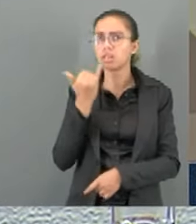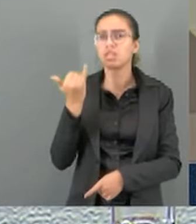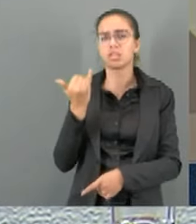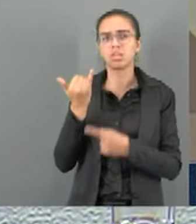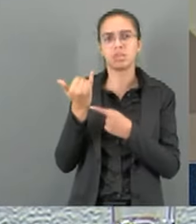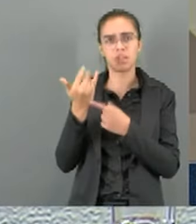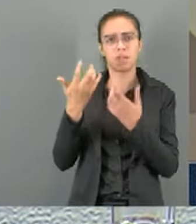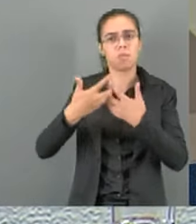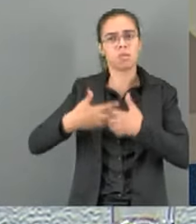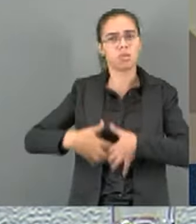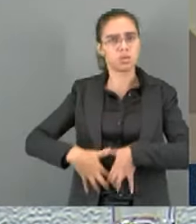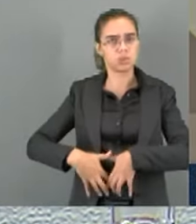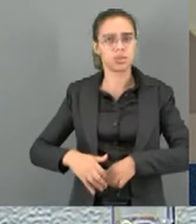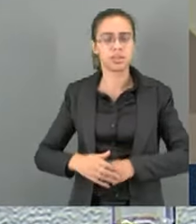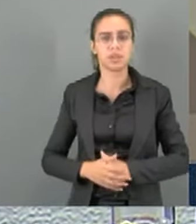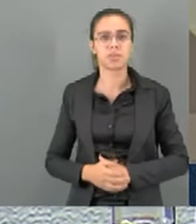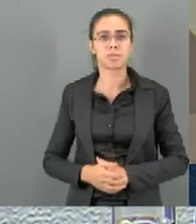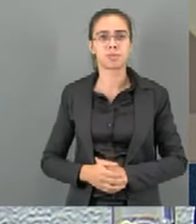funcionado.